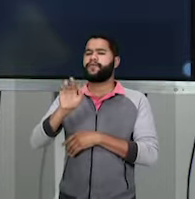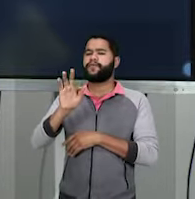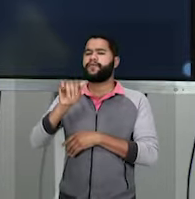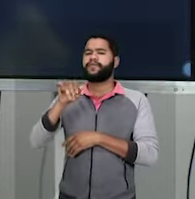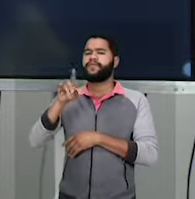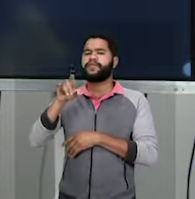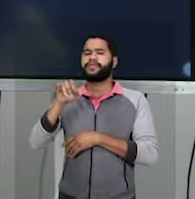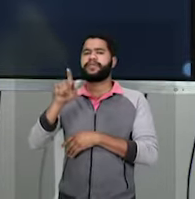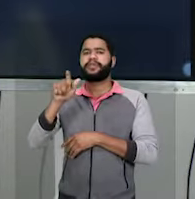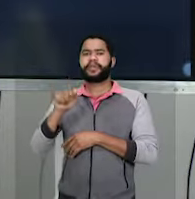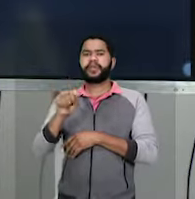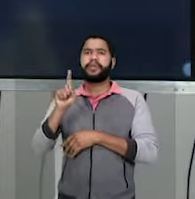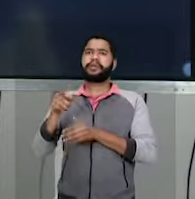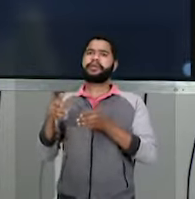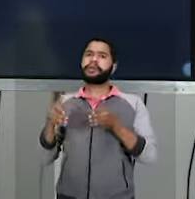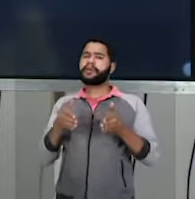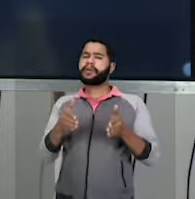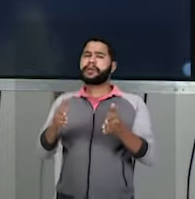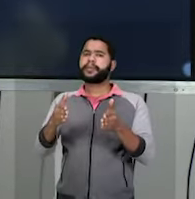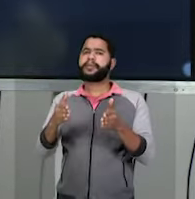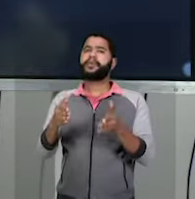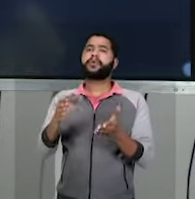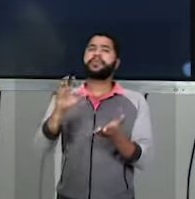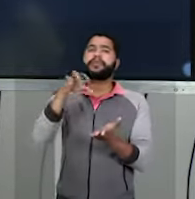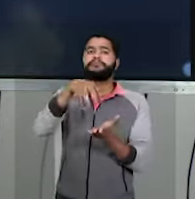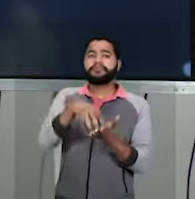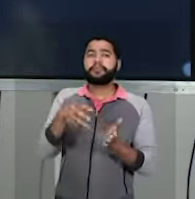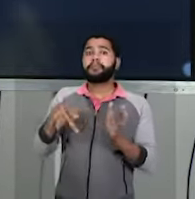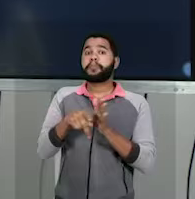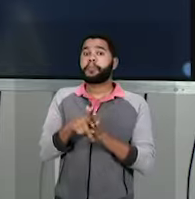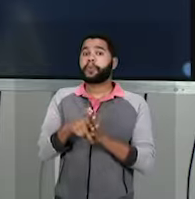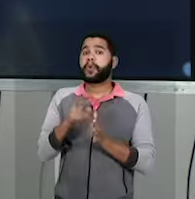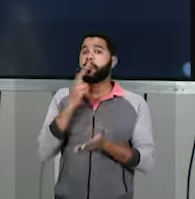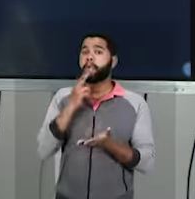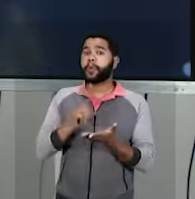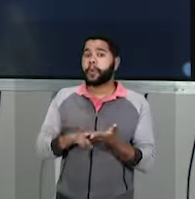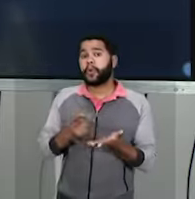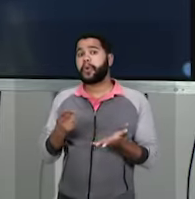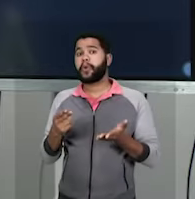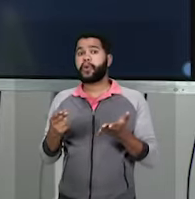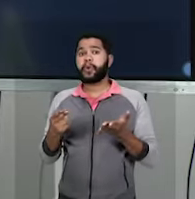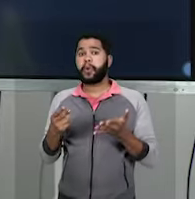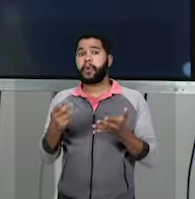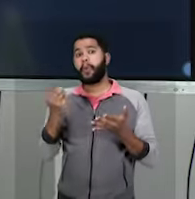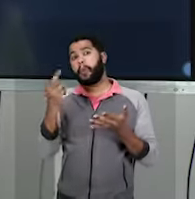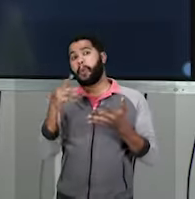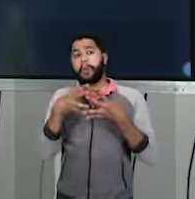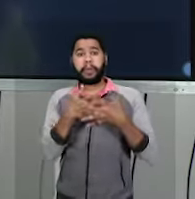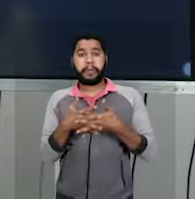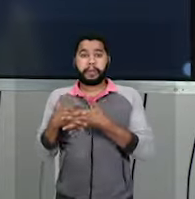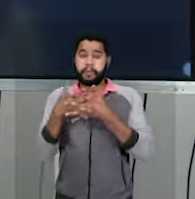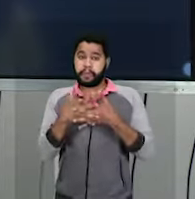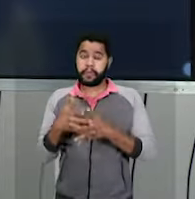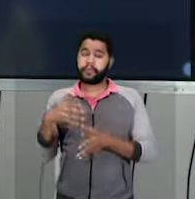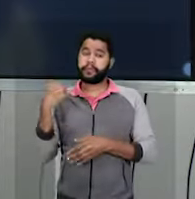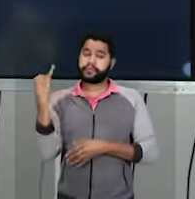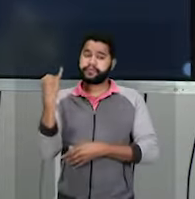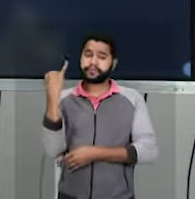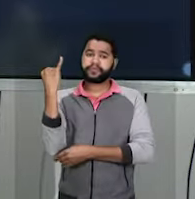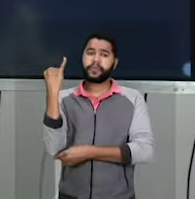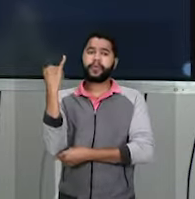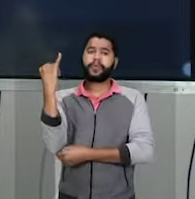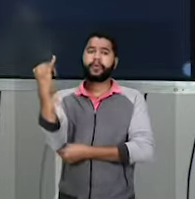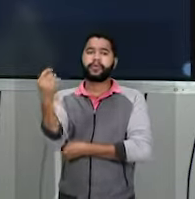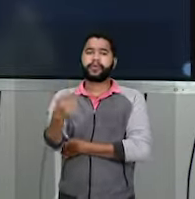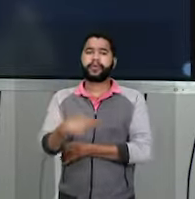já está a caminho se está numa agência de Correios ou se está numa transportadora isso é muito importante também para